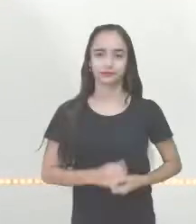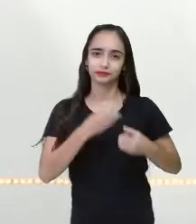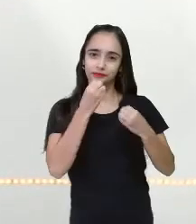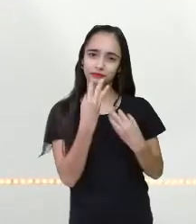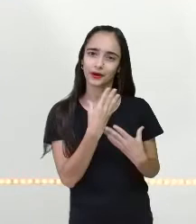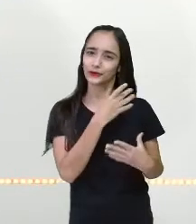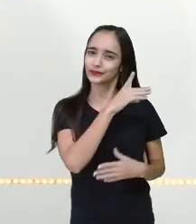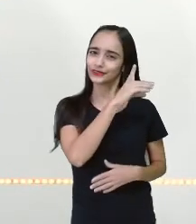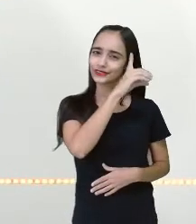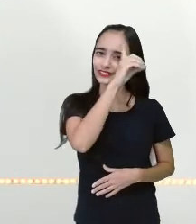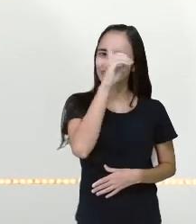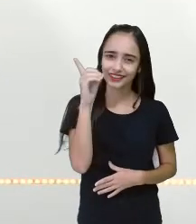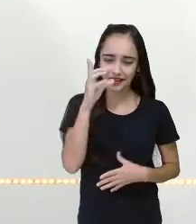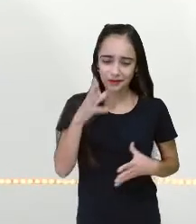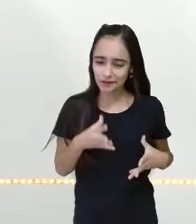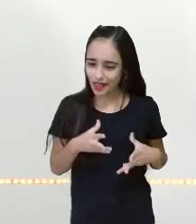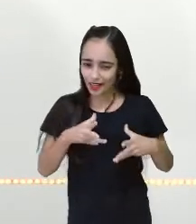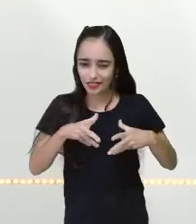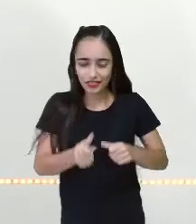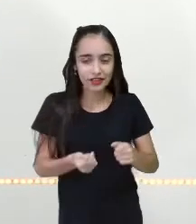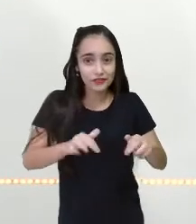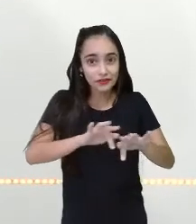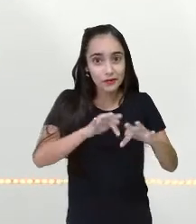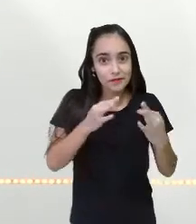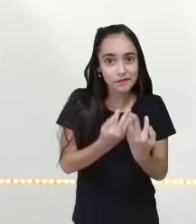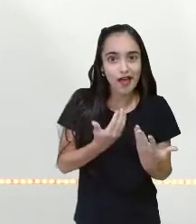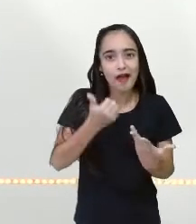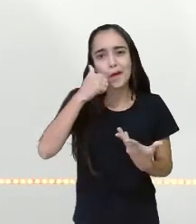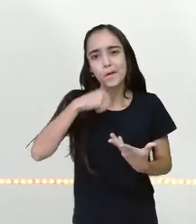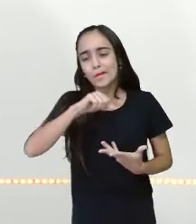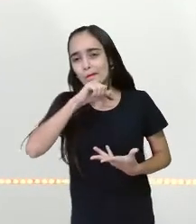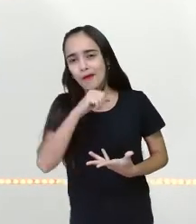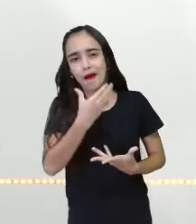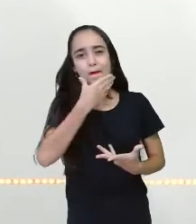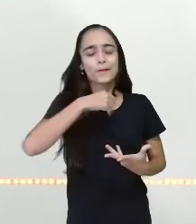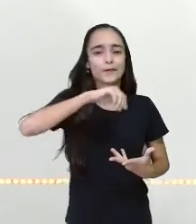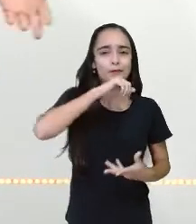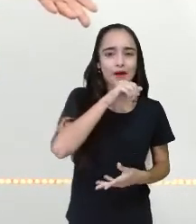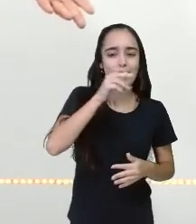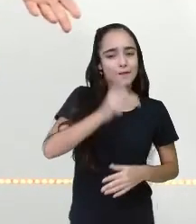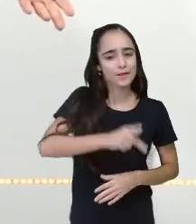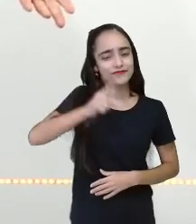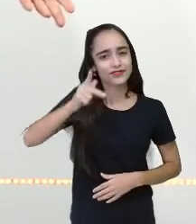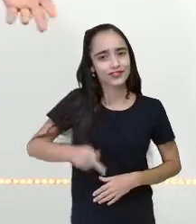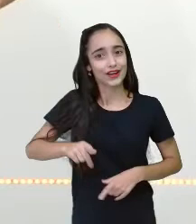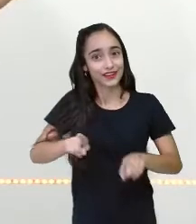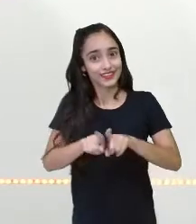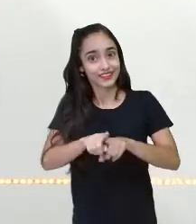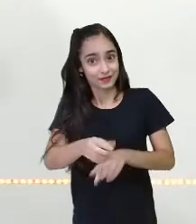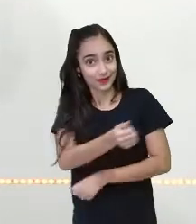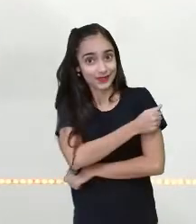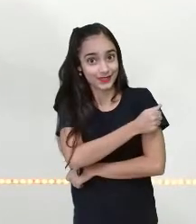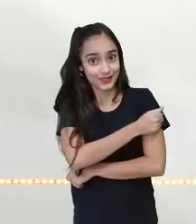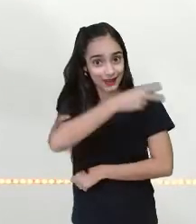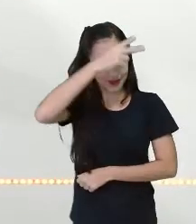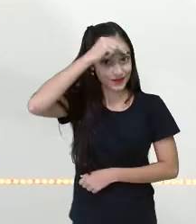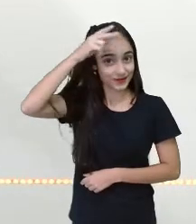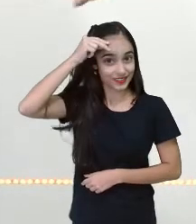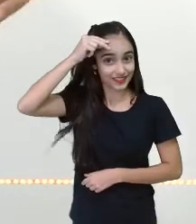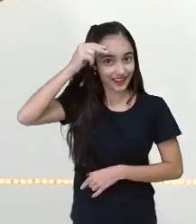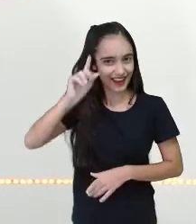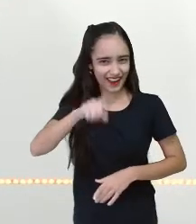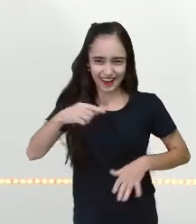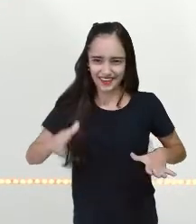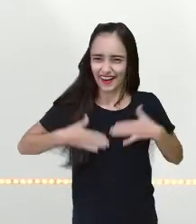Bom dia, vovós, bom dia, mamães, papais, professores, professoras e nossos estudantes da rede. Olha, é uma alegria do tamanho do